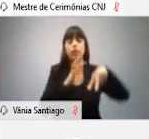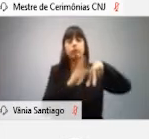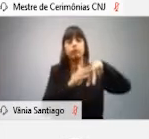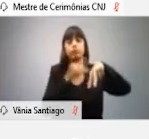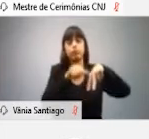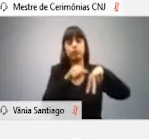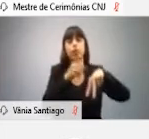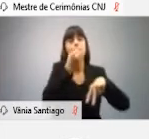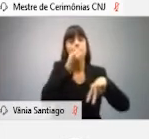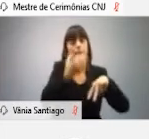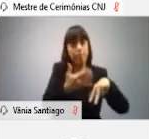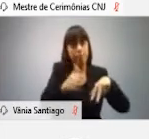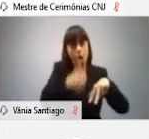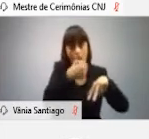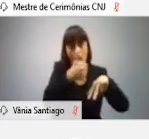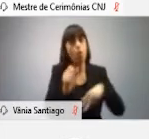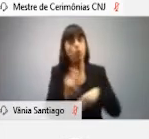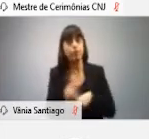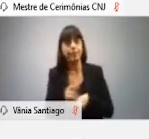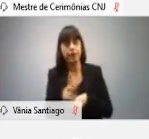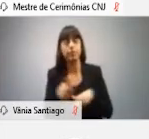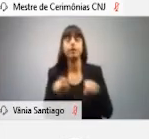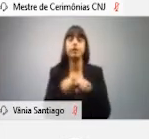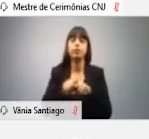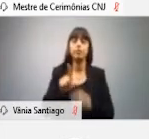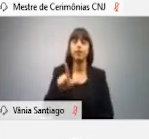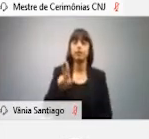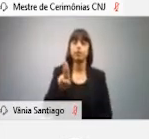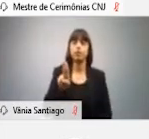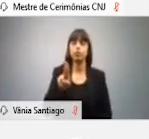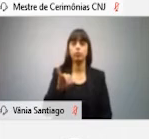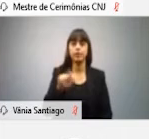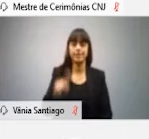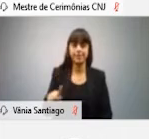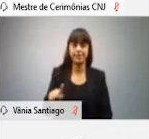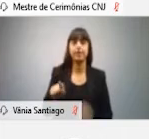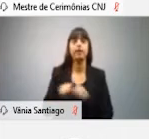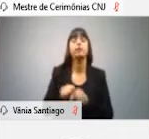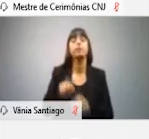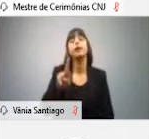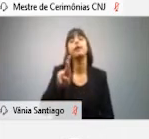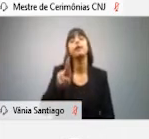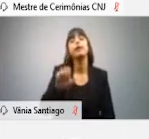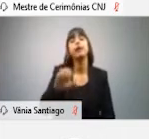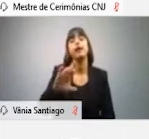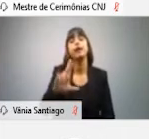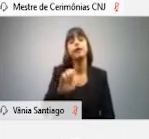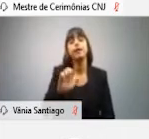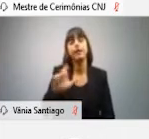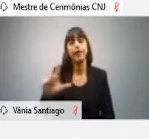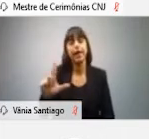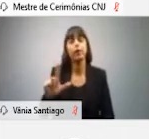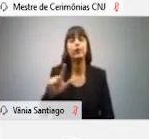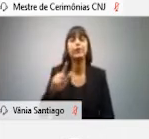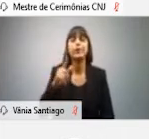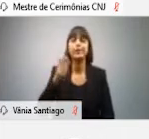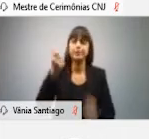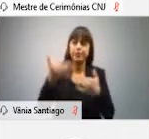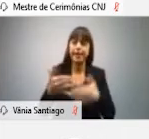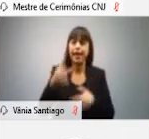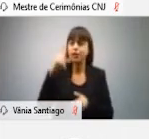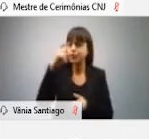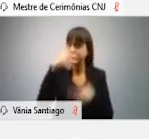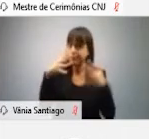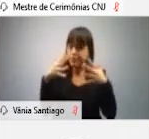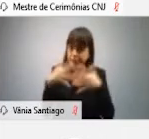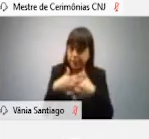próprio Luiz e a Raquel trouxeram aqui, é muito complexo esse tipo de pedido, porque ele demanda,